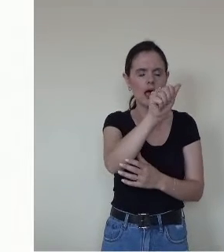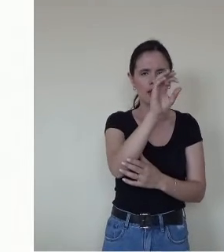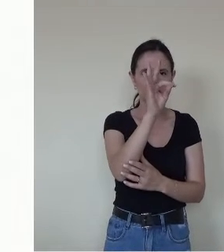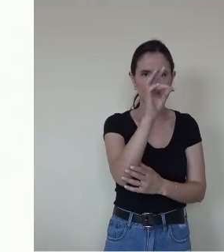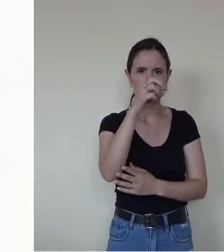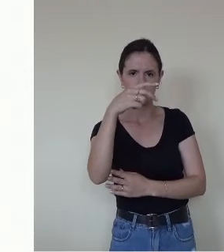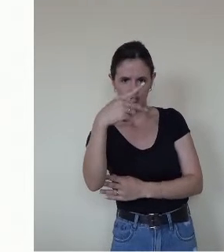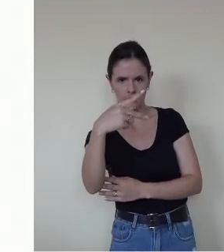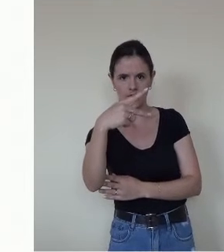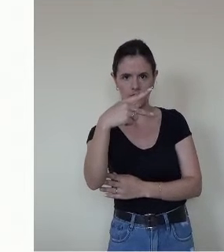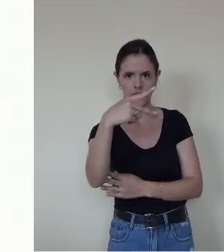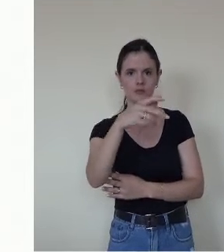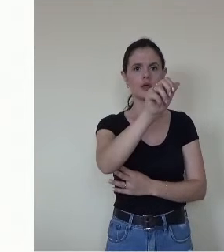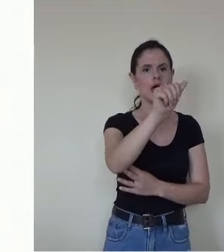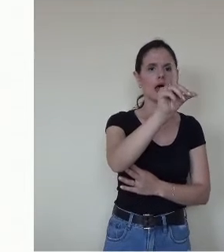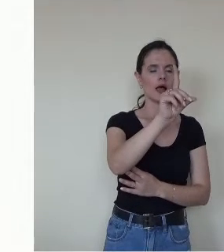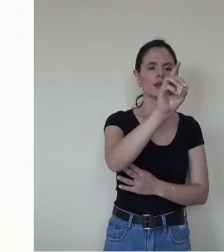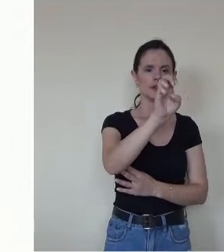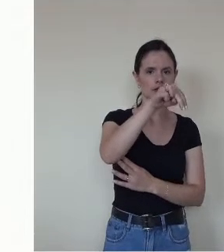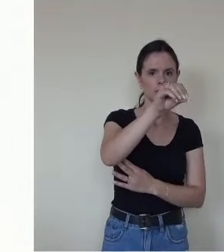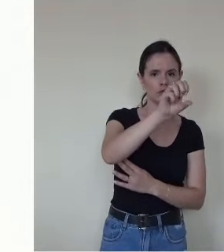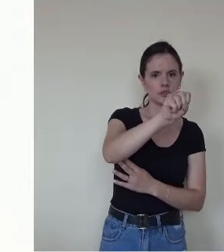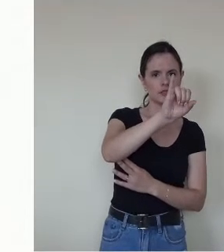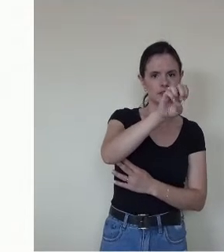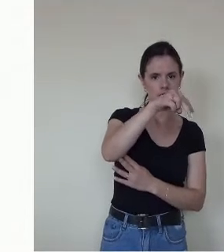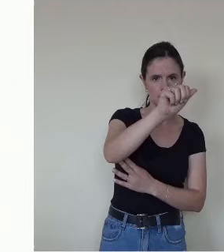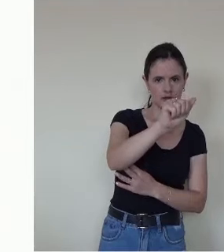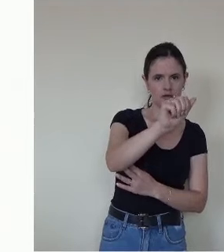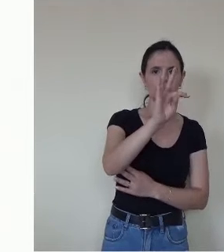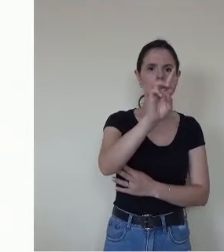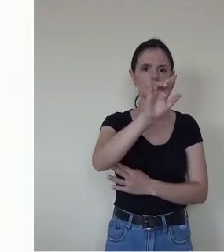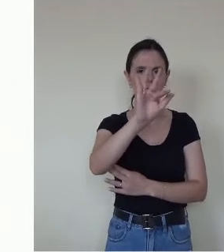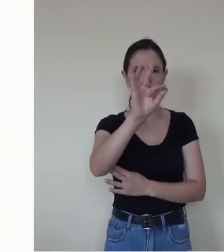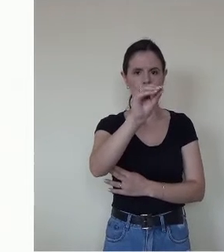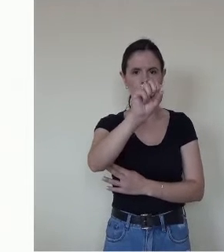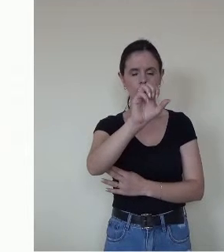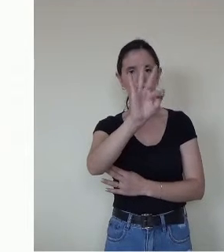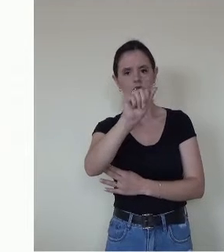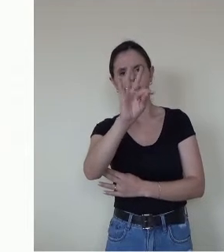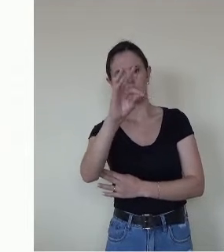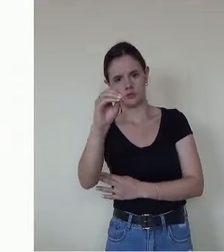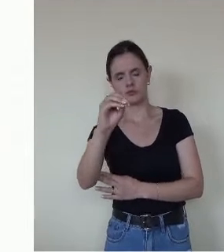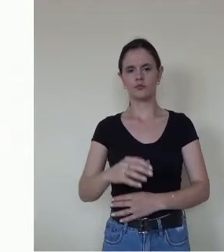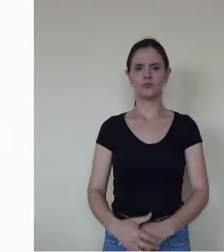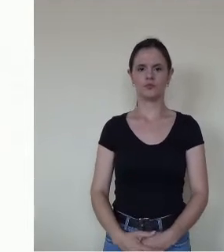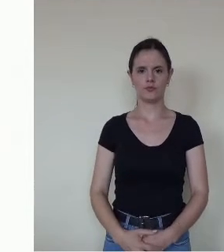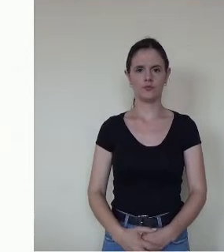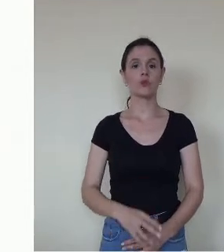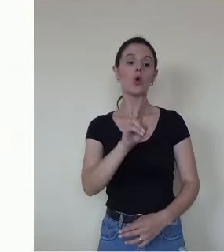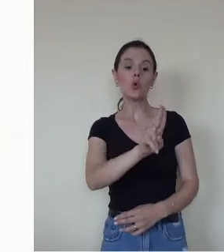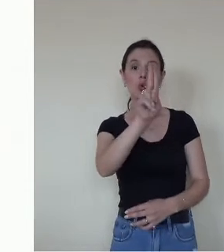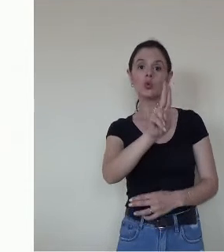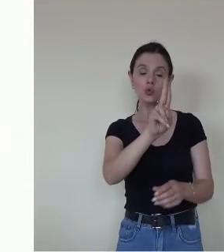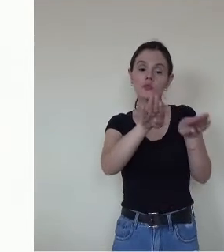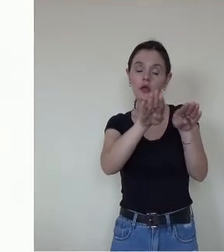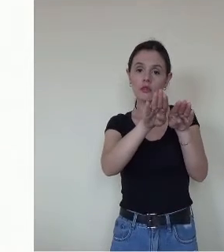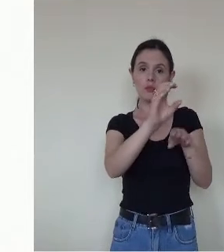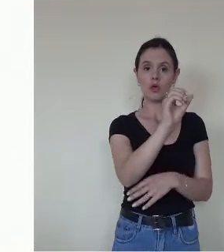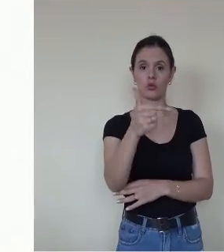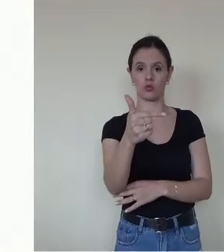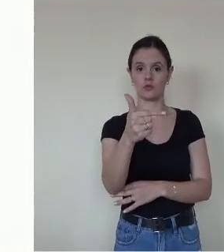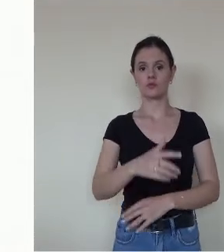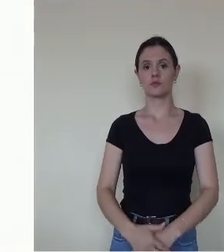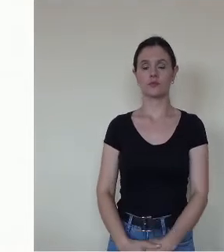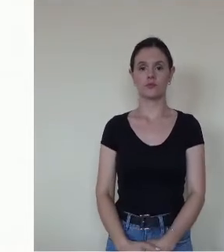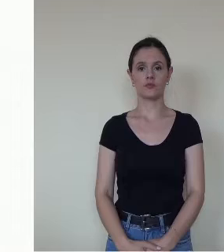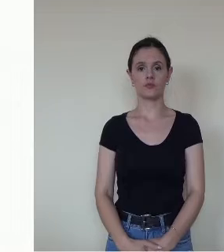chamado respiração celular, que é a oxidação, ou seja, a quebra do alimento para a liberação de energia que será armazenada